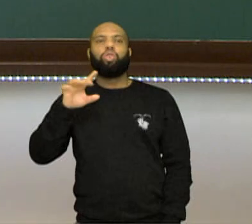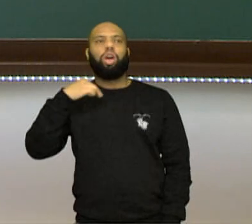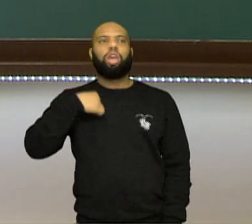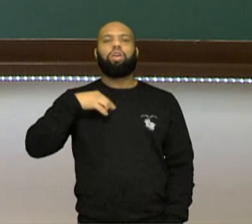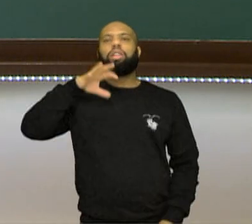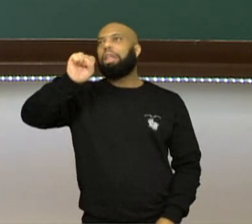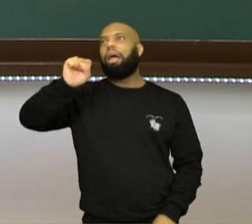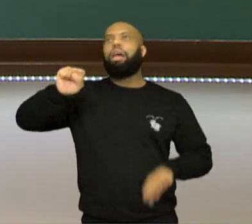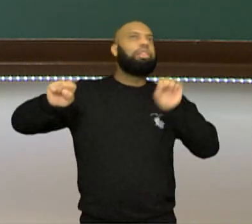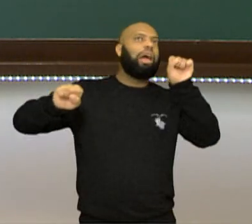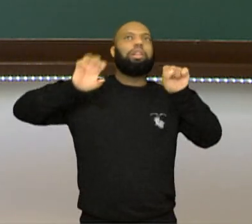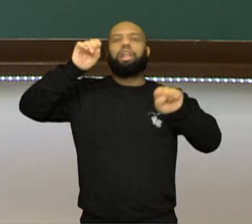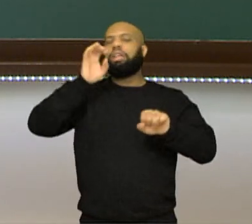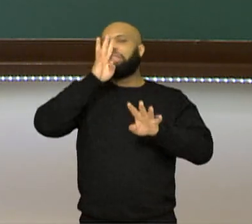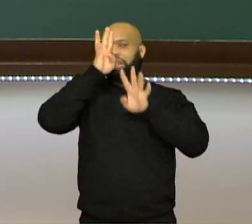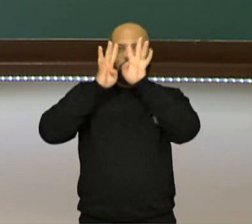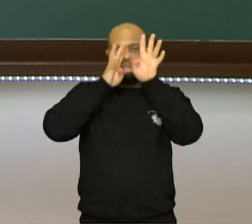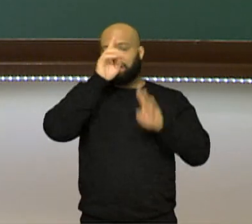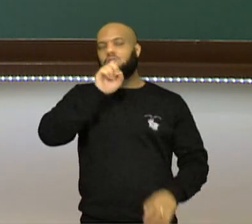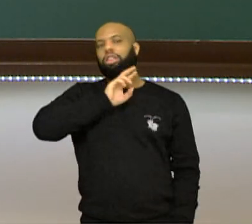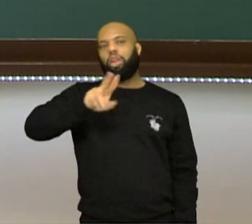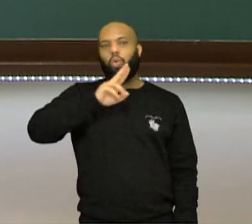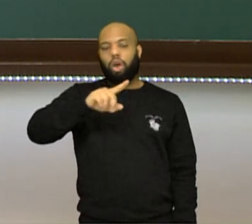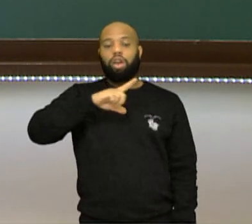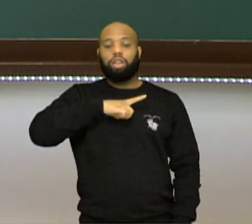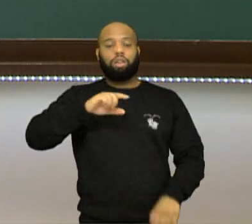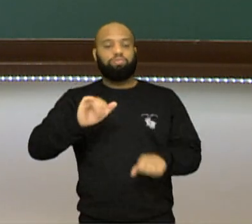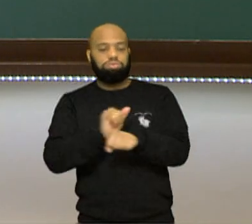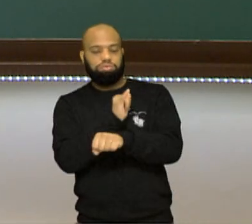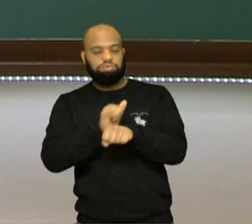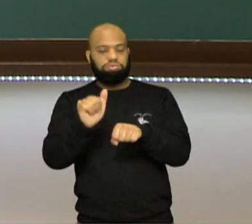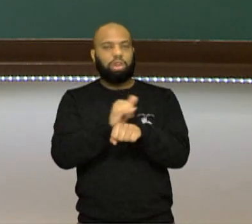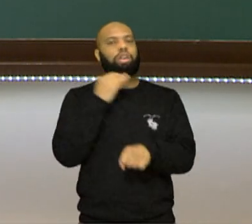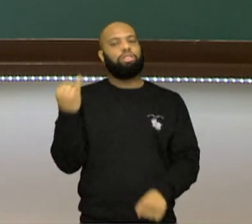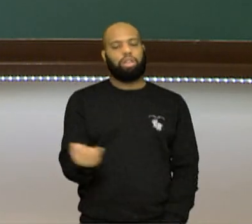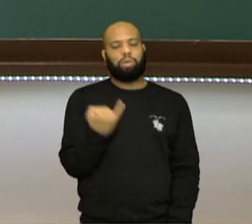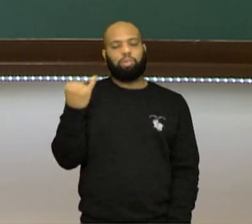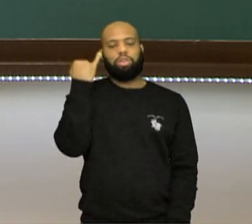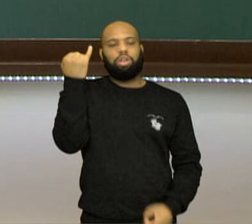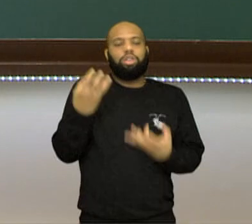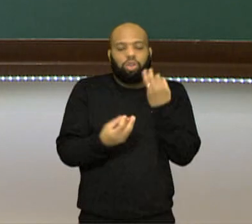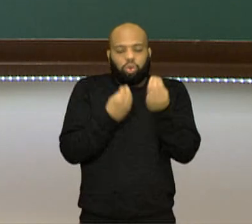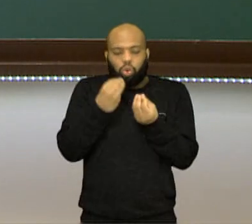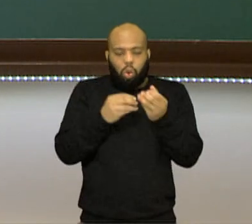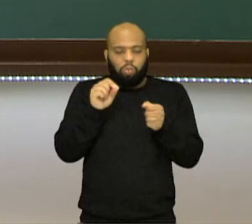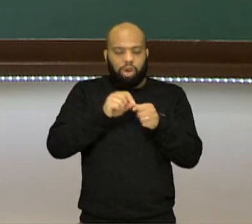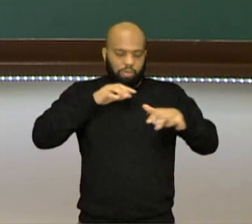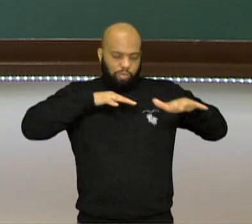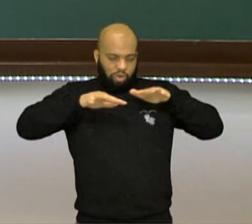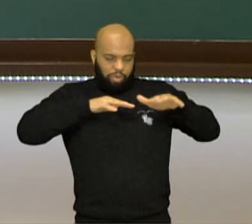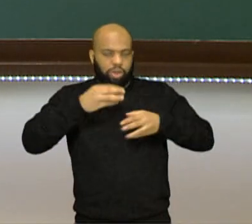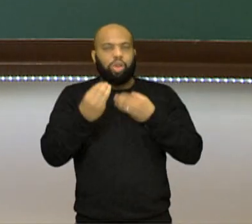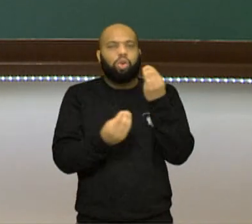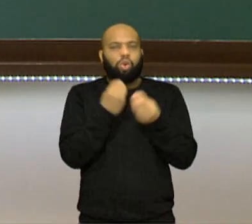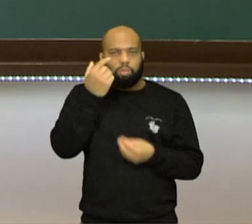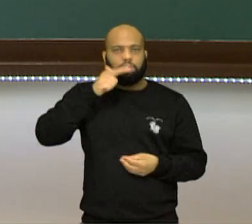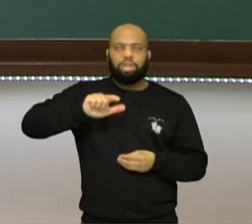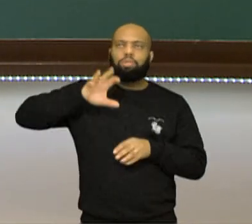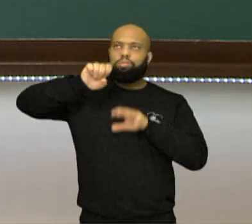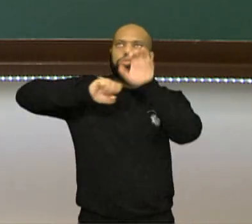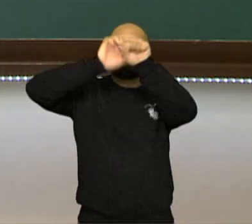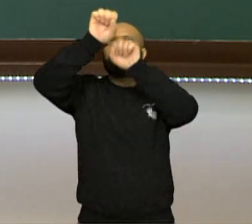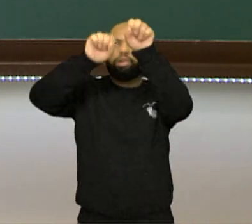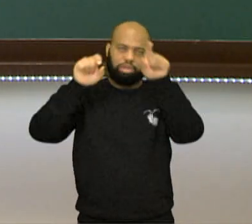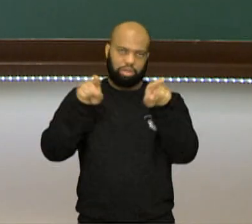agarrar na parede, né? Subir nas agarras. Eu tenho que ter uma estratégia de como fazer os movimentos, como conseguir ir elevando o meu